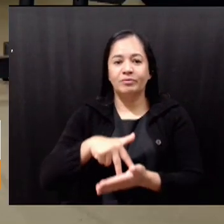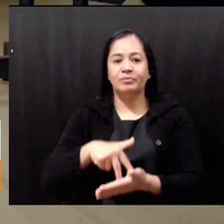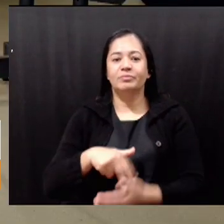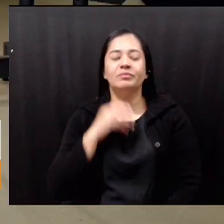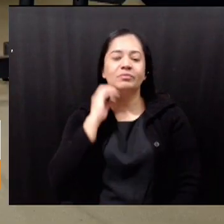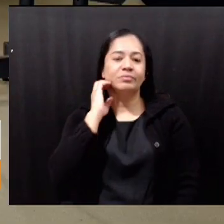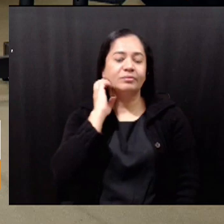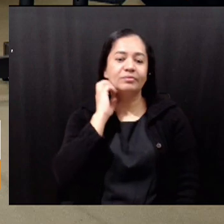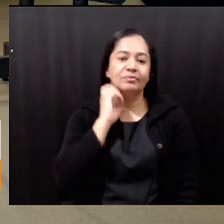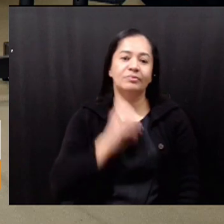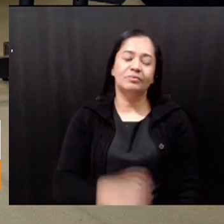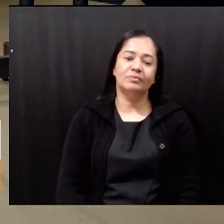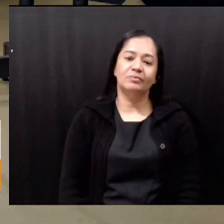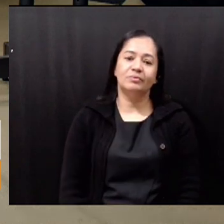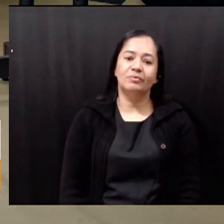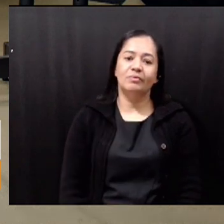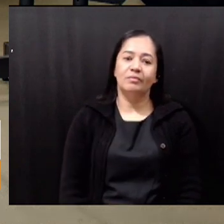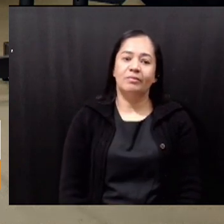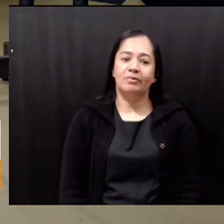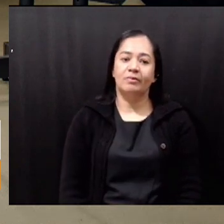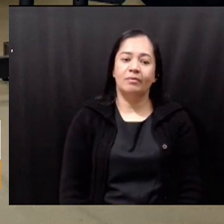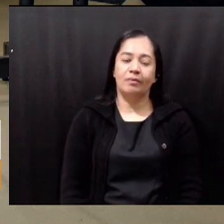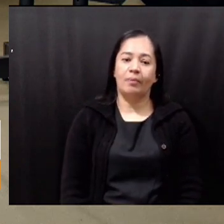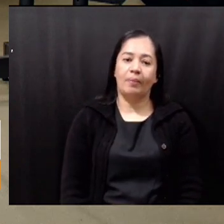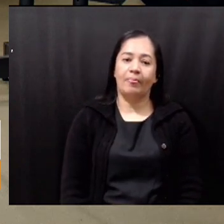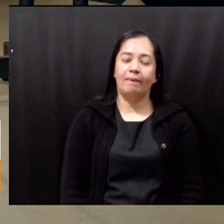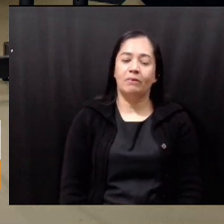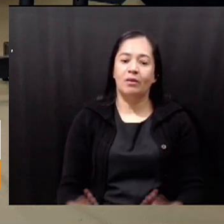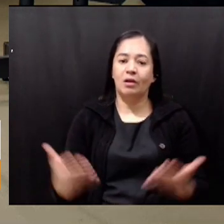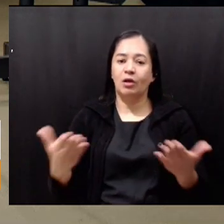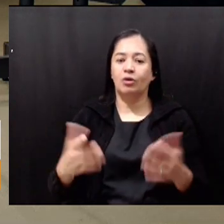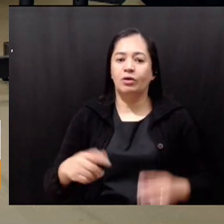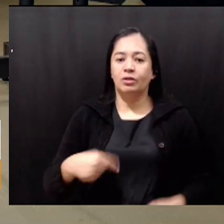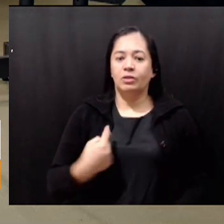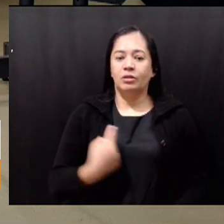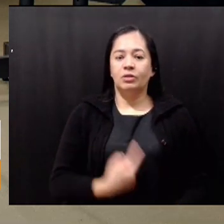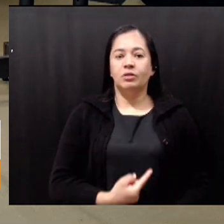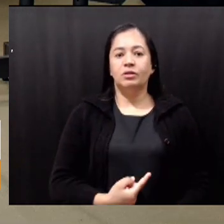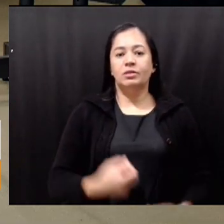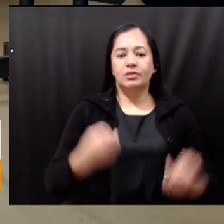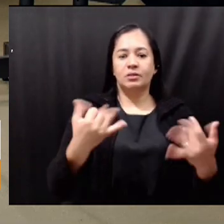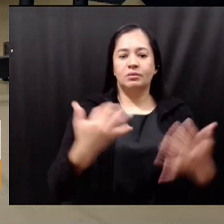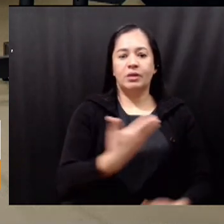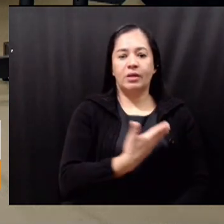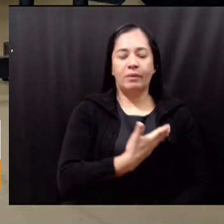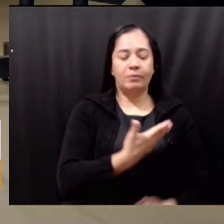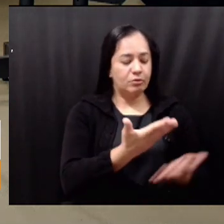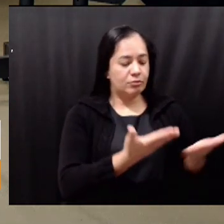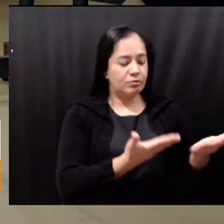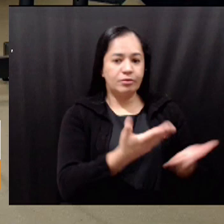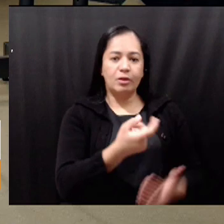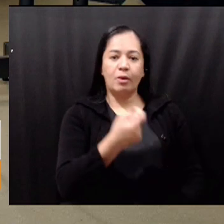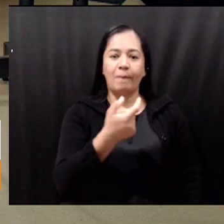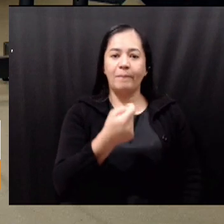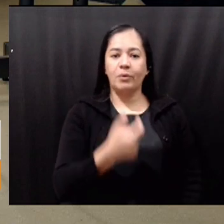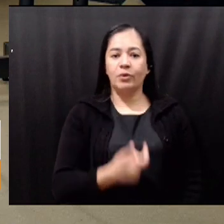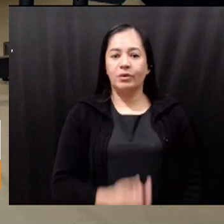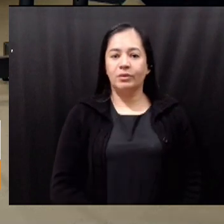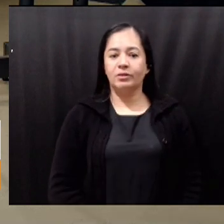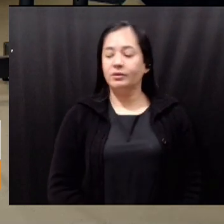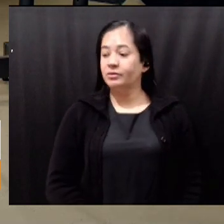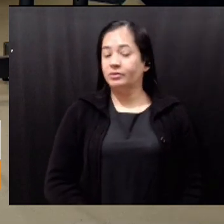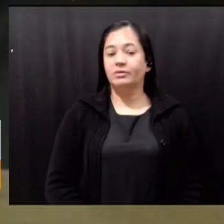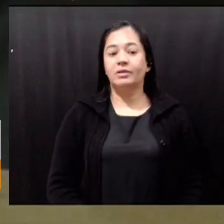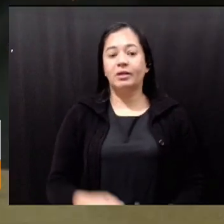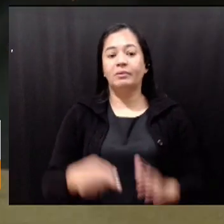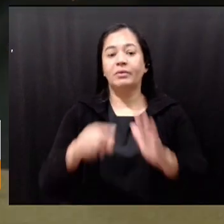Sim, agora, Renan, quando a gente fala de amizades de baixa manutenção, a nossa telespectadora pontuou muito bem a questão da nostalgia,